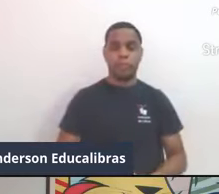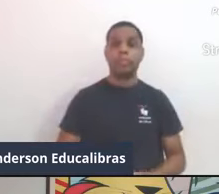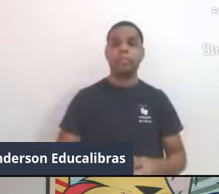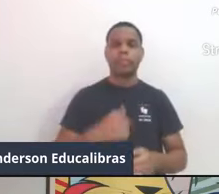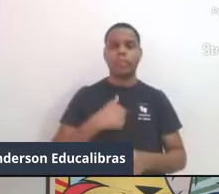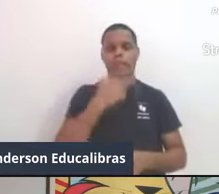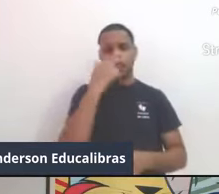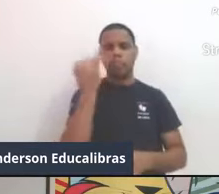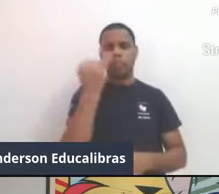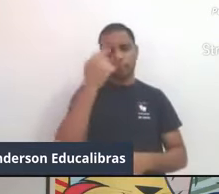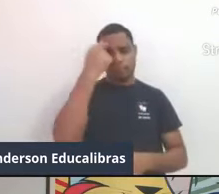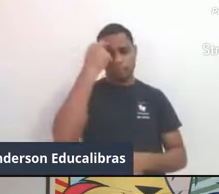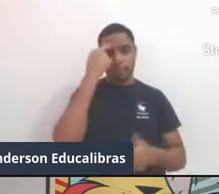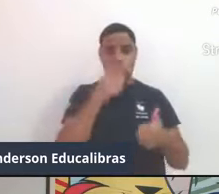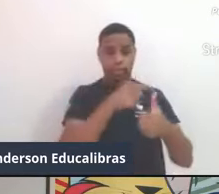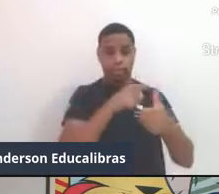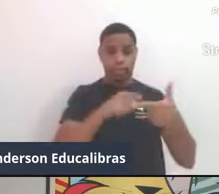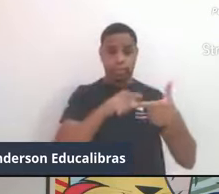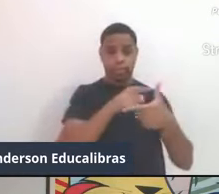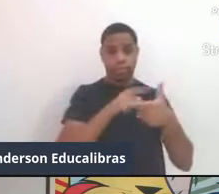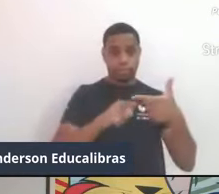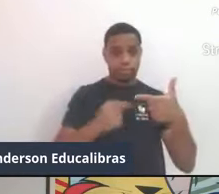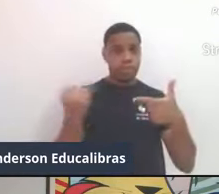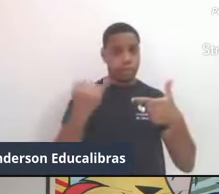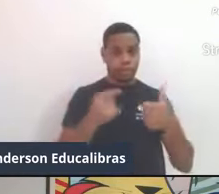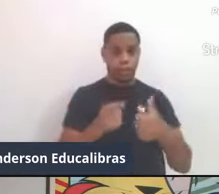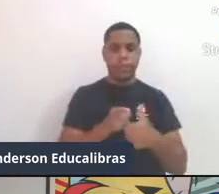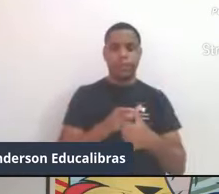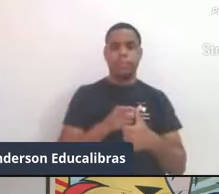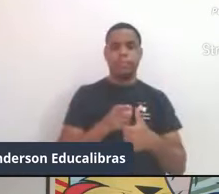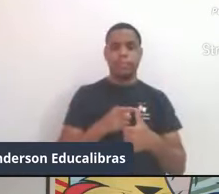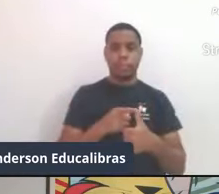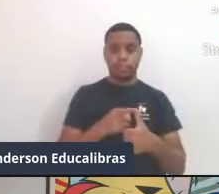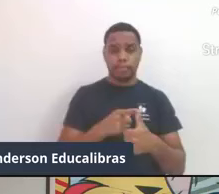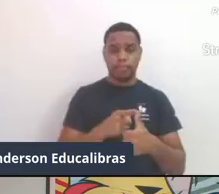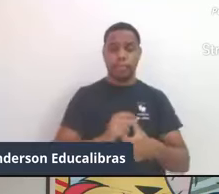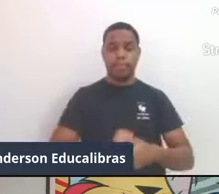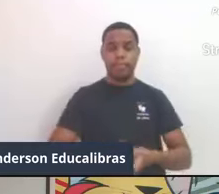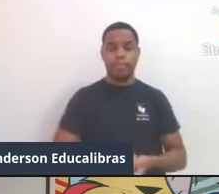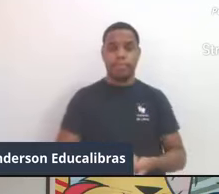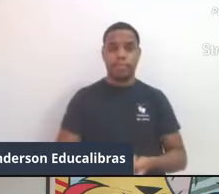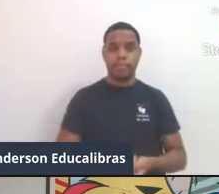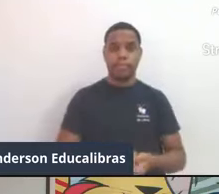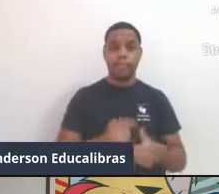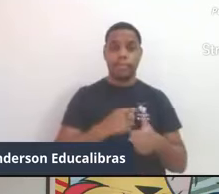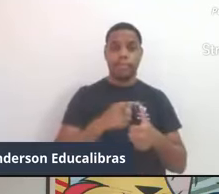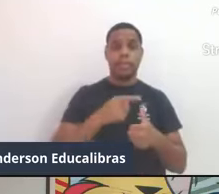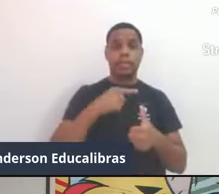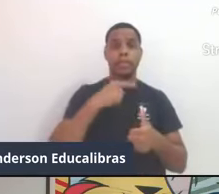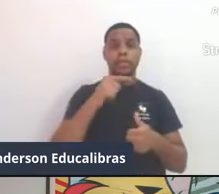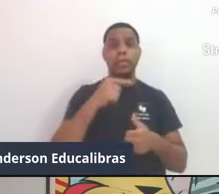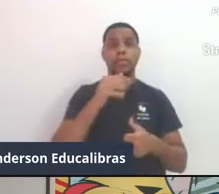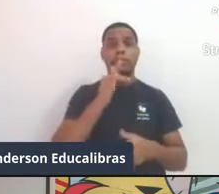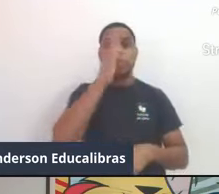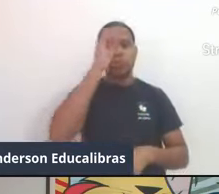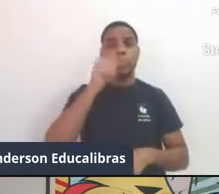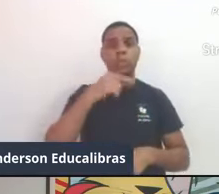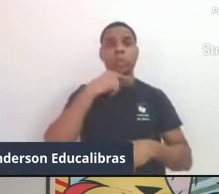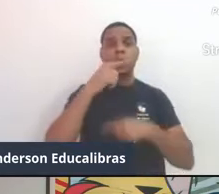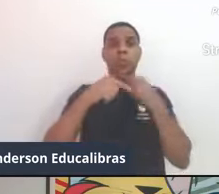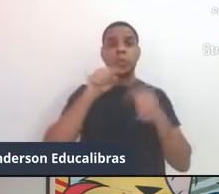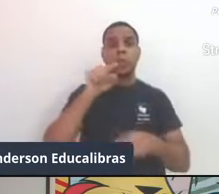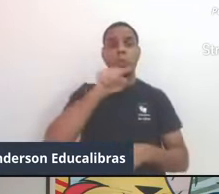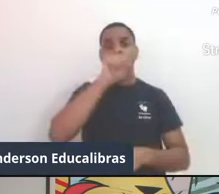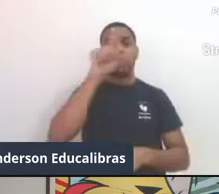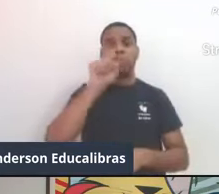aspectos. Primeiro, que nós temos uma certa incerteza de futuro no momento. Não temos